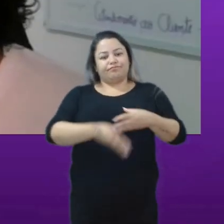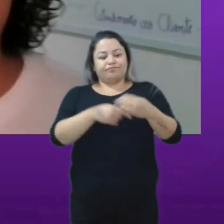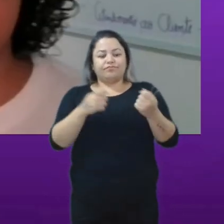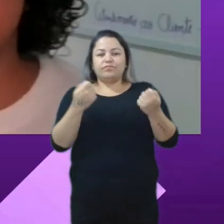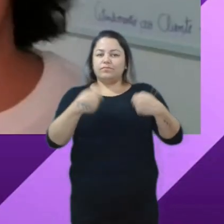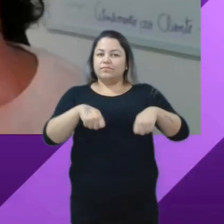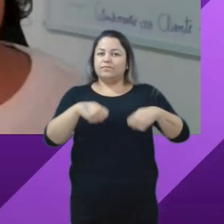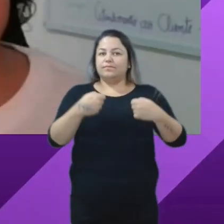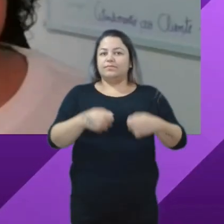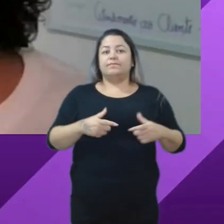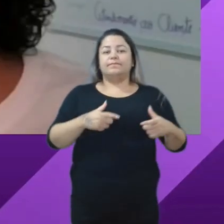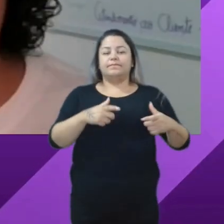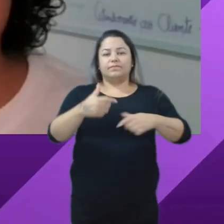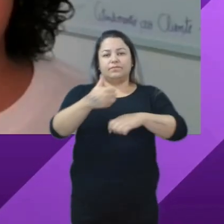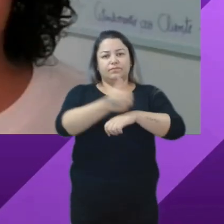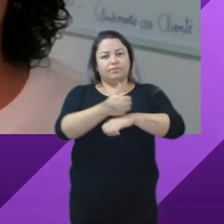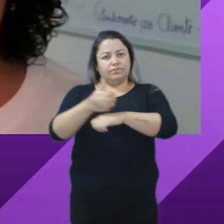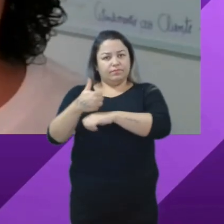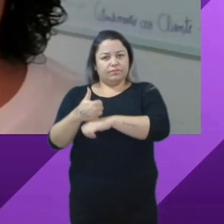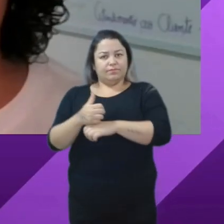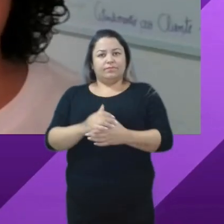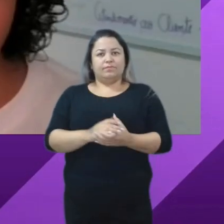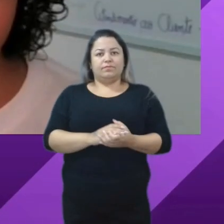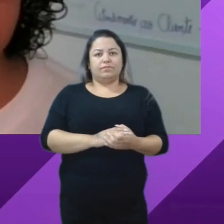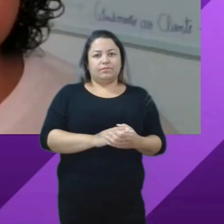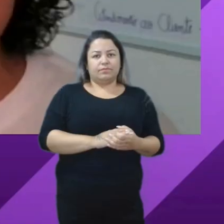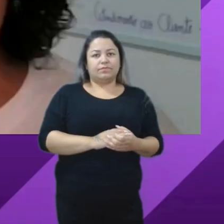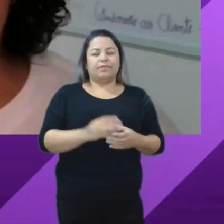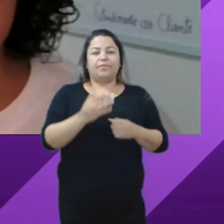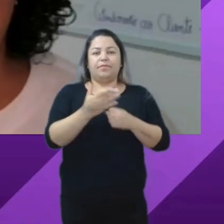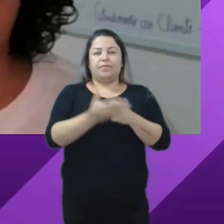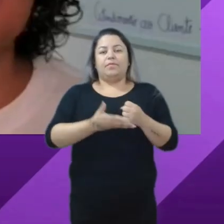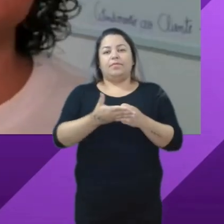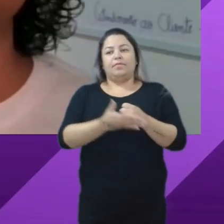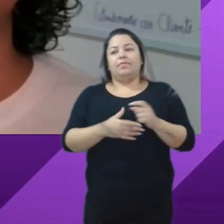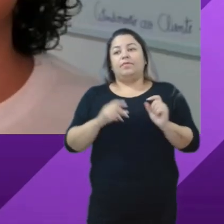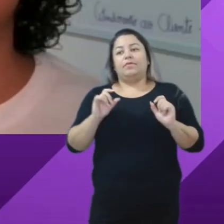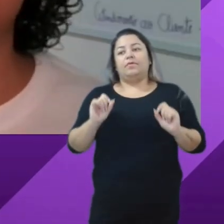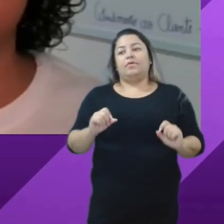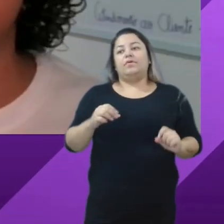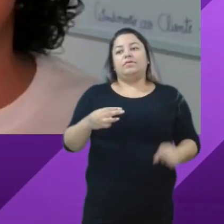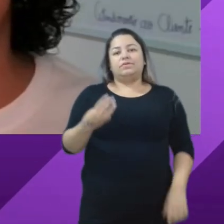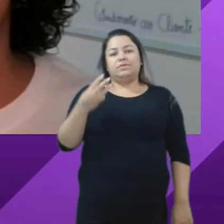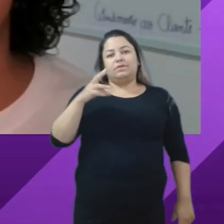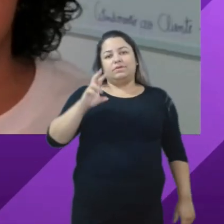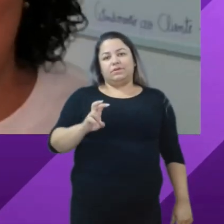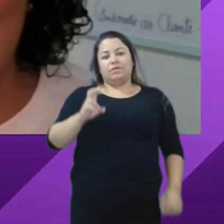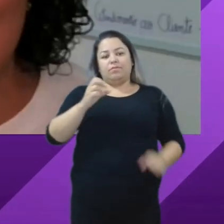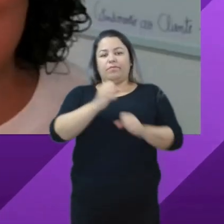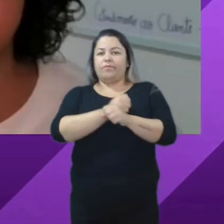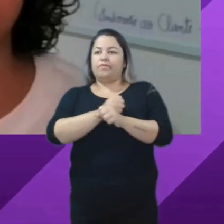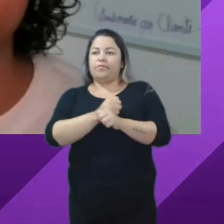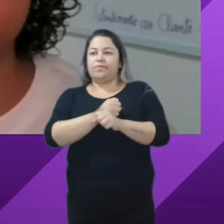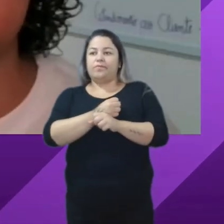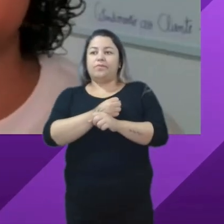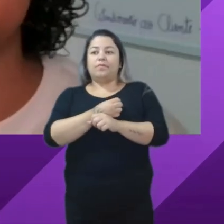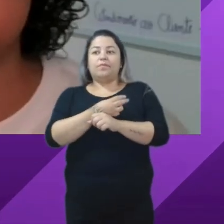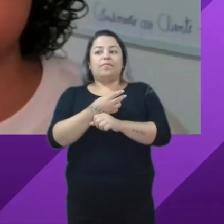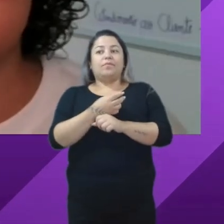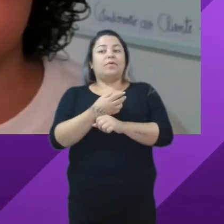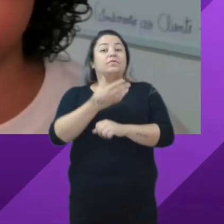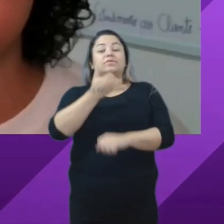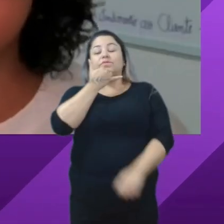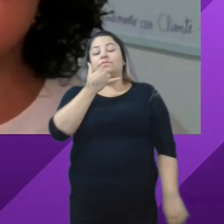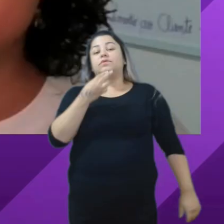espaço. E aí, bom, basicamente é isso. Sou uma mulher de 35 anos, com um filho de 19, fui mãe